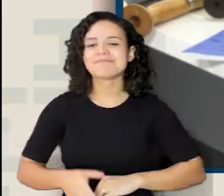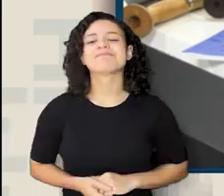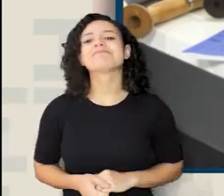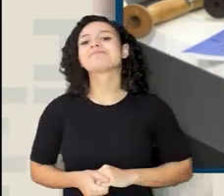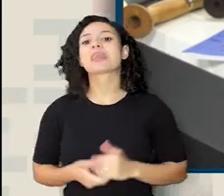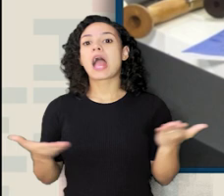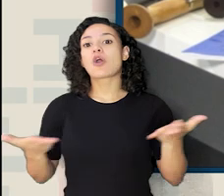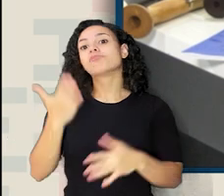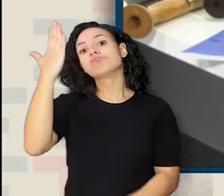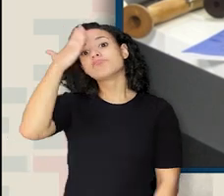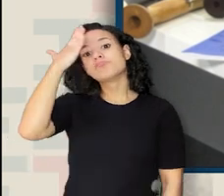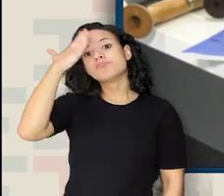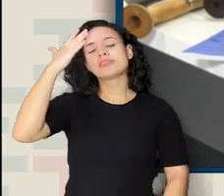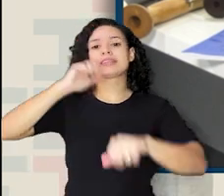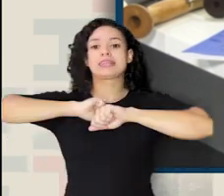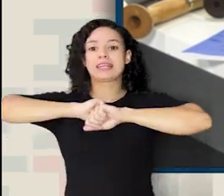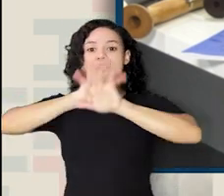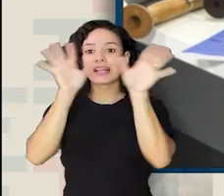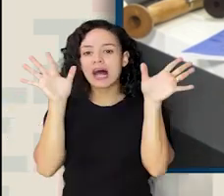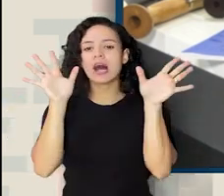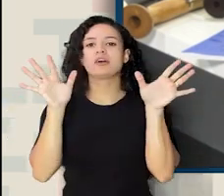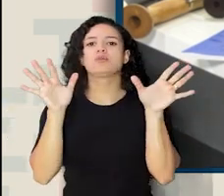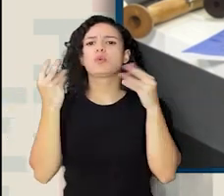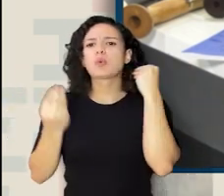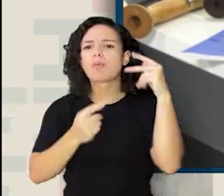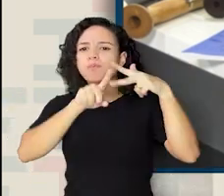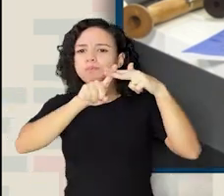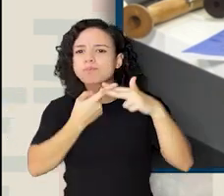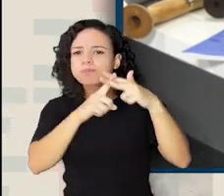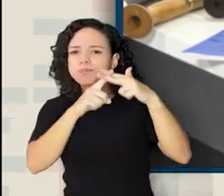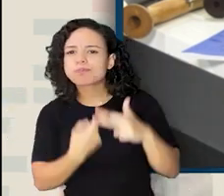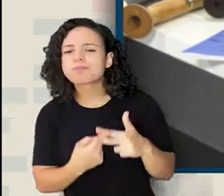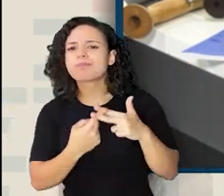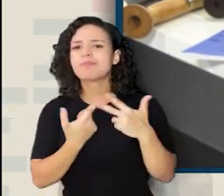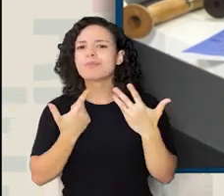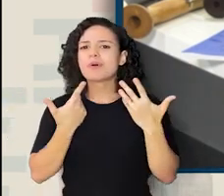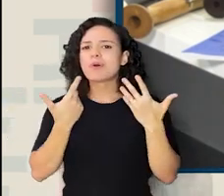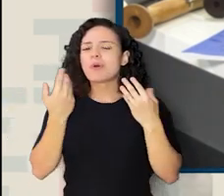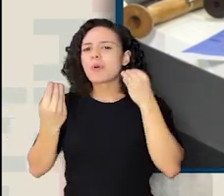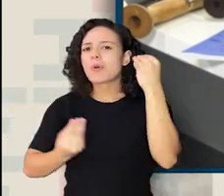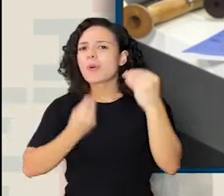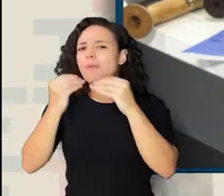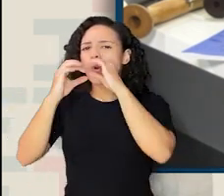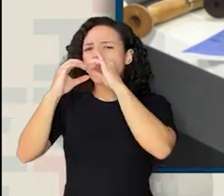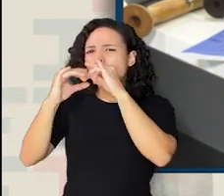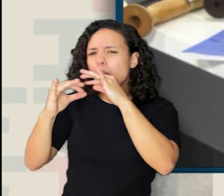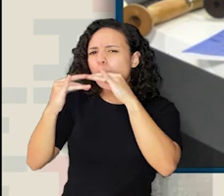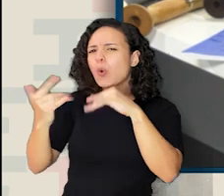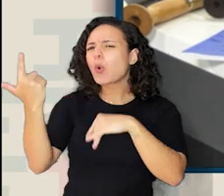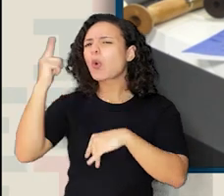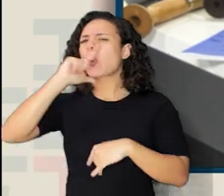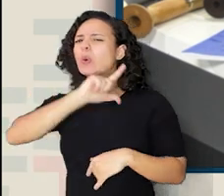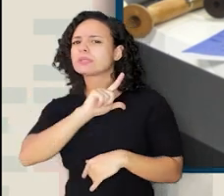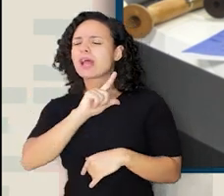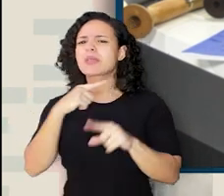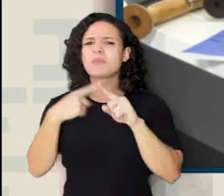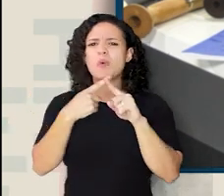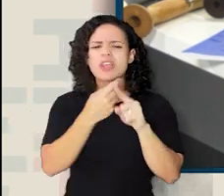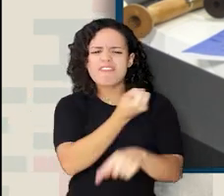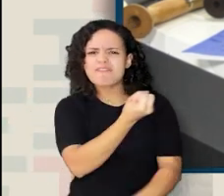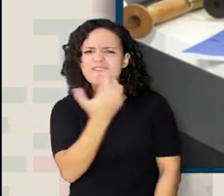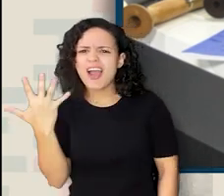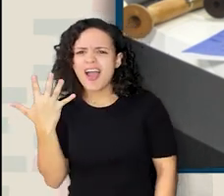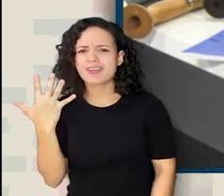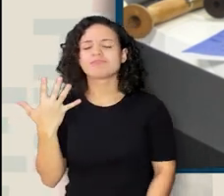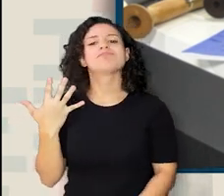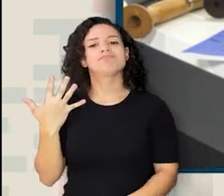essas flautas, tá bem? E agora, para entender um pouco a extensão dessas flautas, onde elas chegam, né? E por que